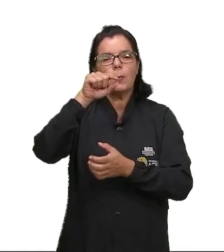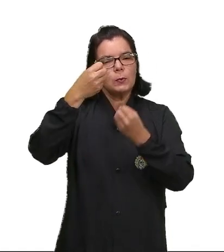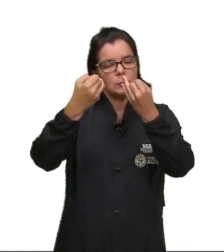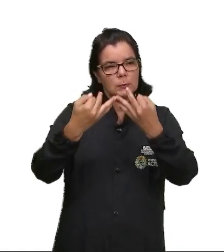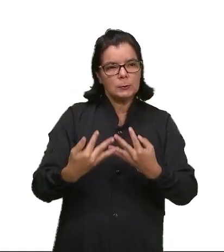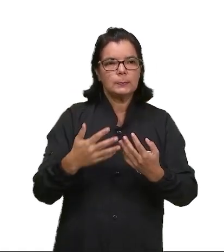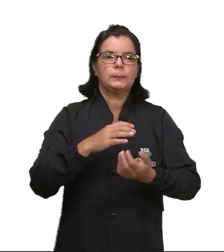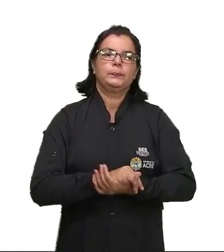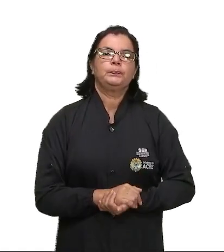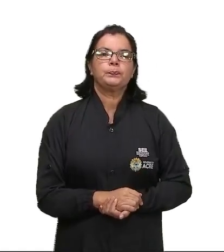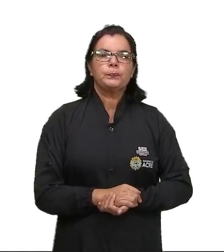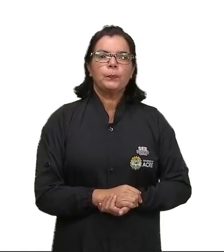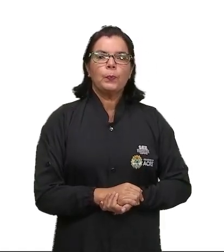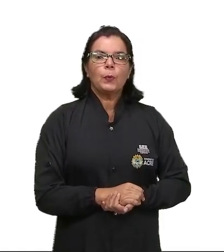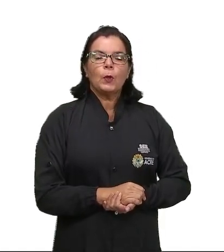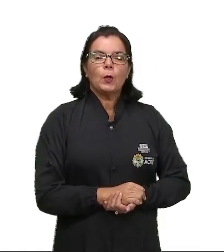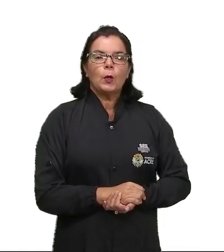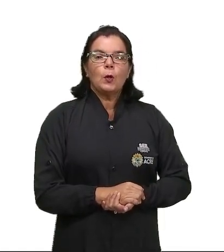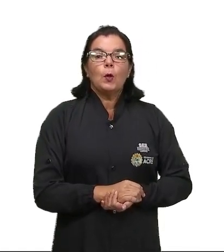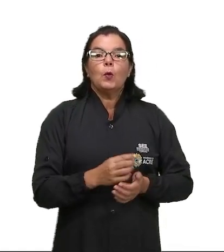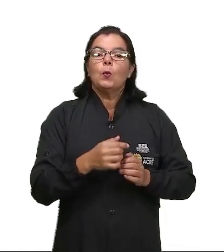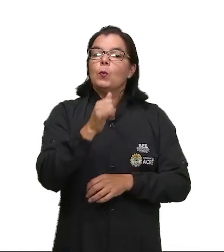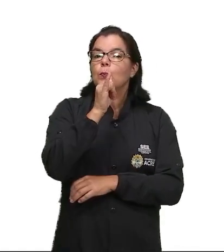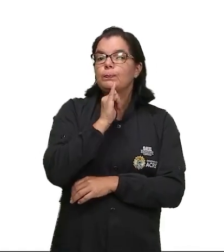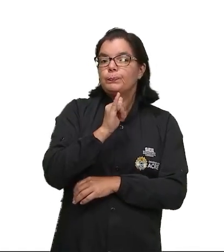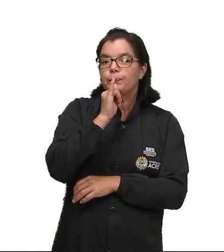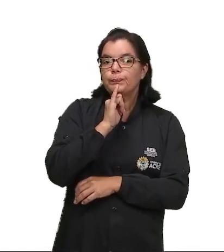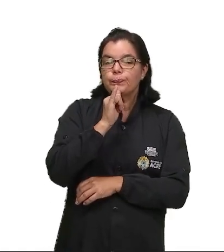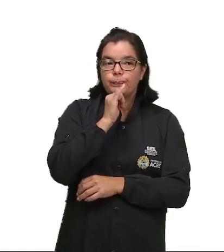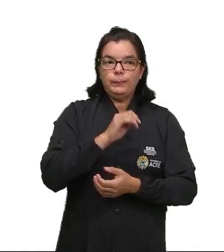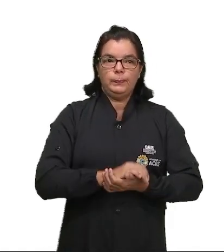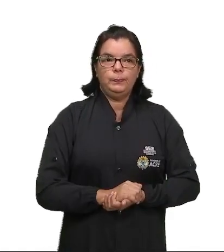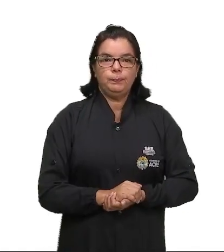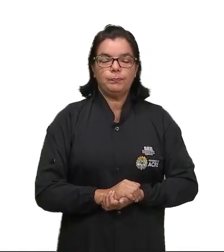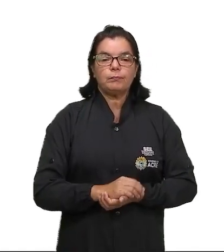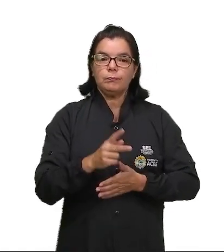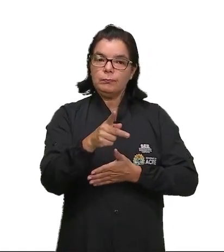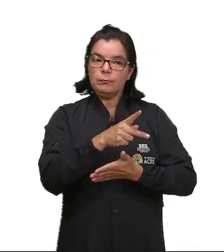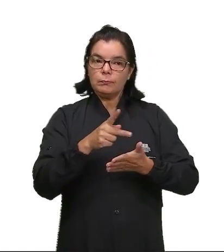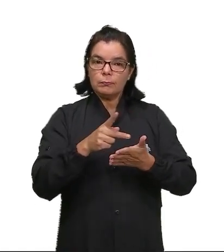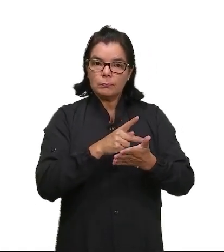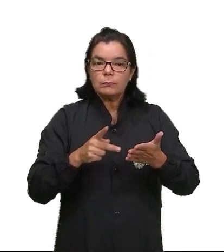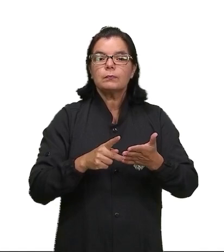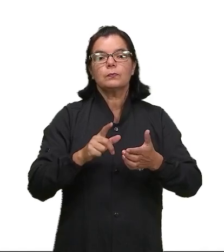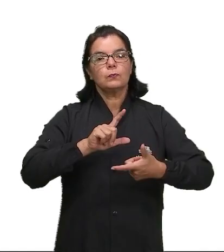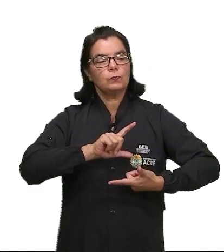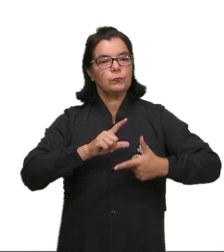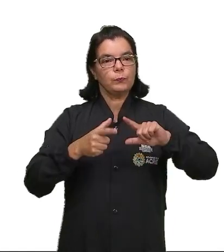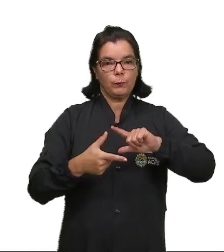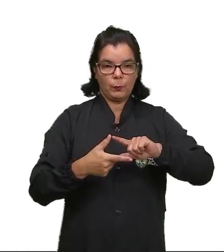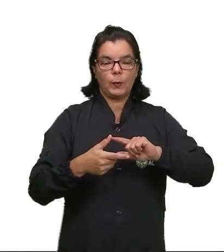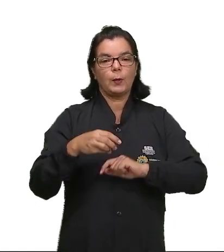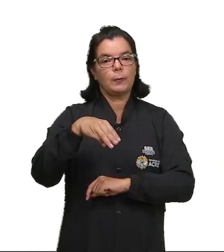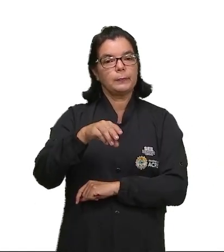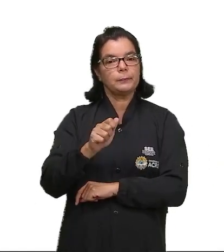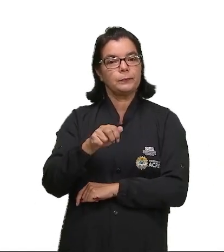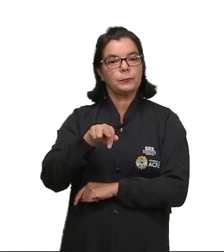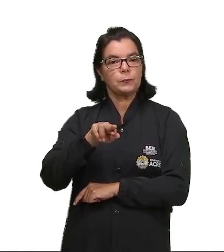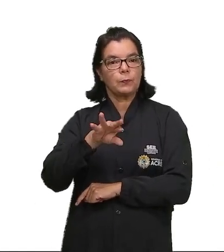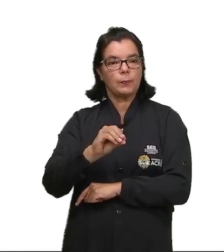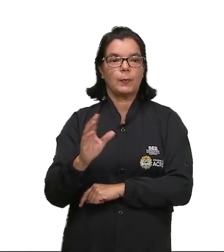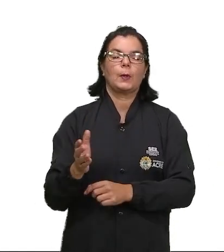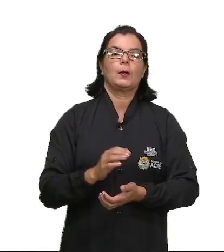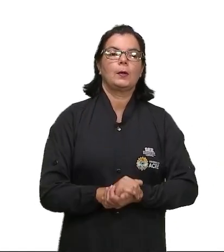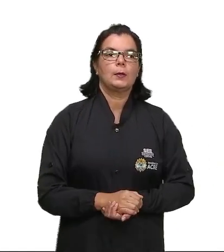história. Muito bem. Trouxe aqui um exemplo de um poema modernista aqui do Mário de Andrade. Ele fala assim,